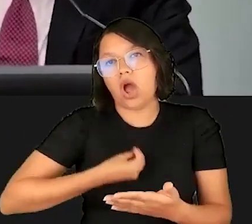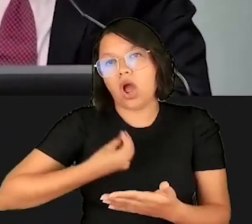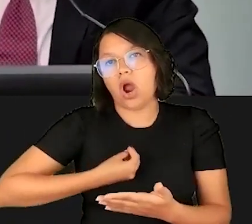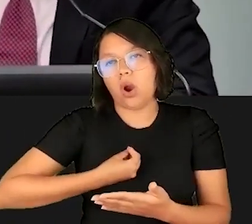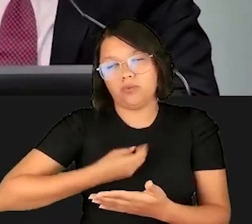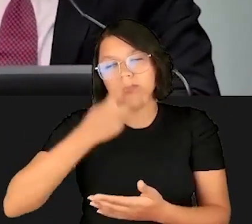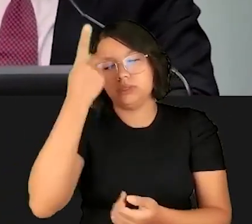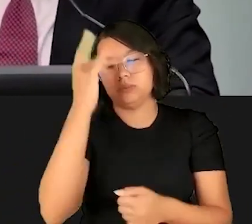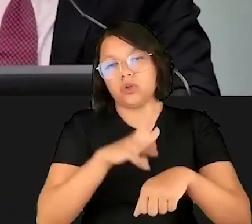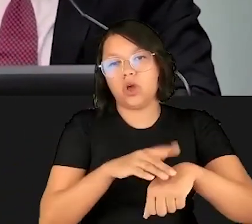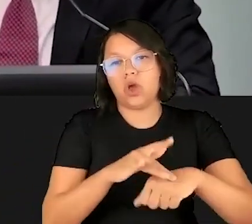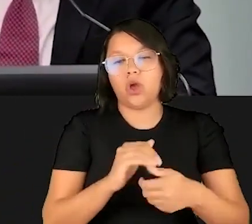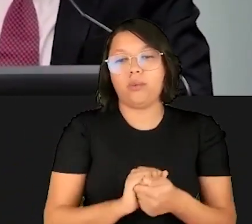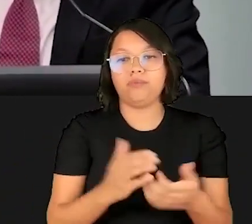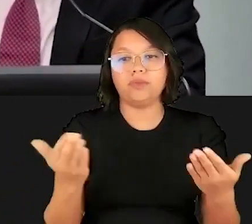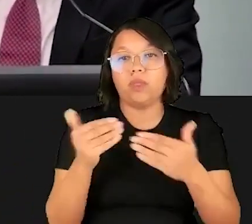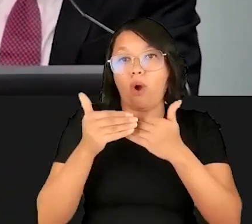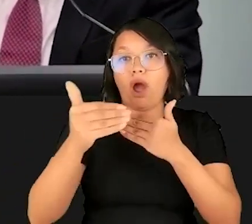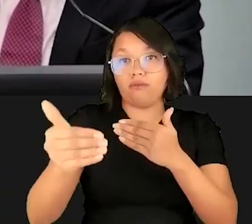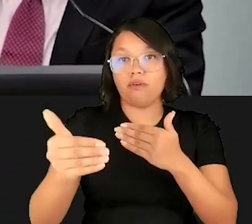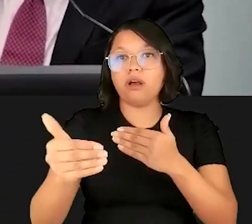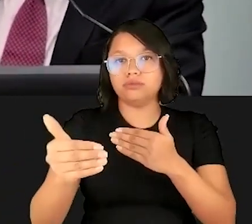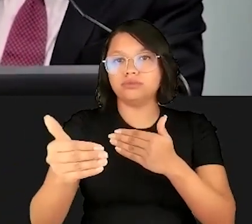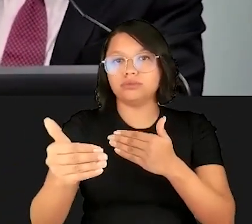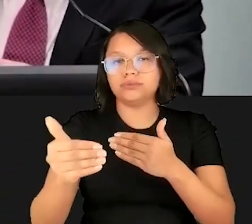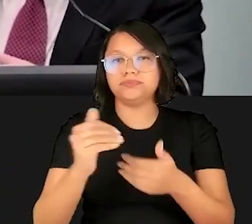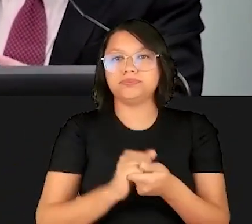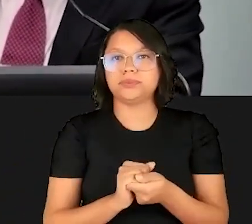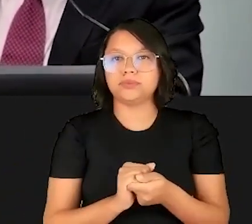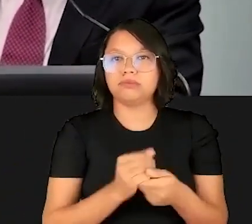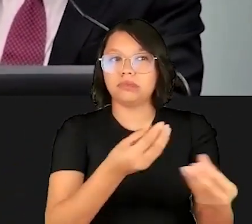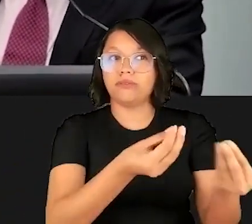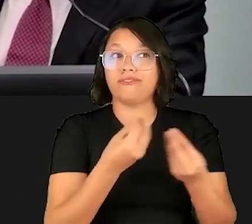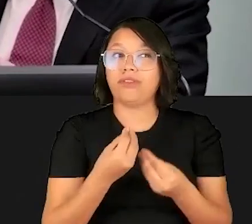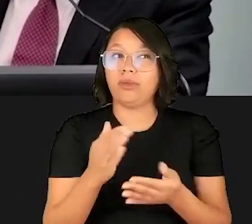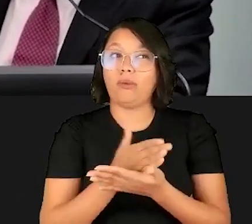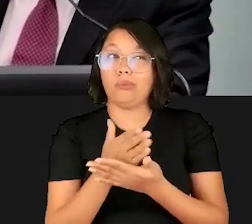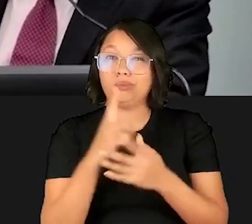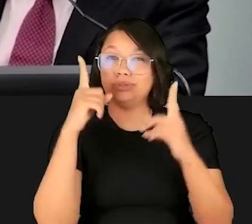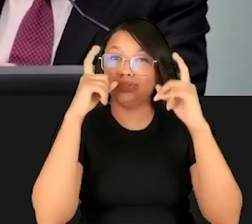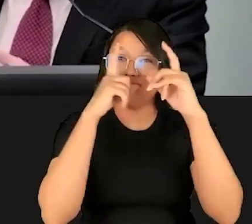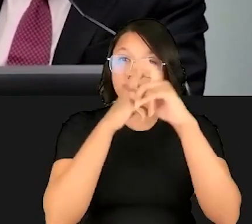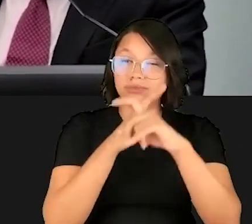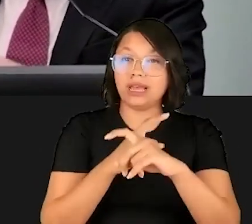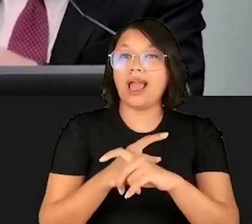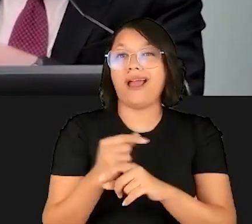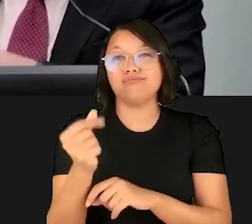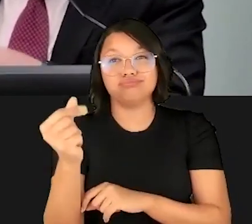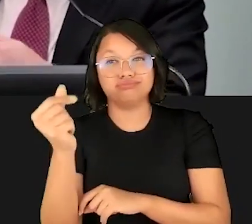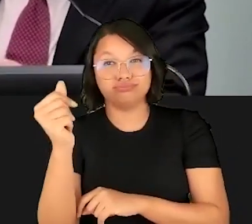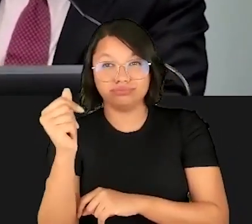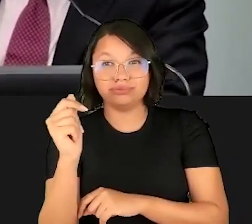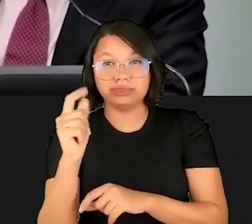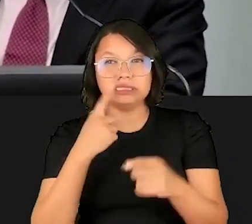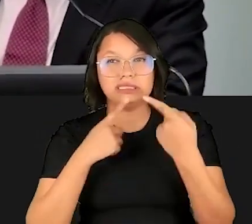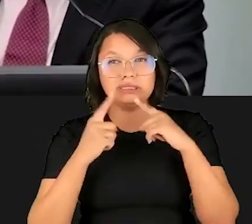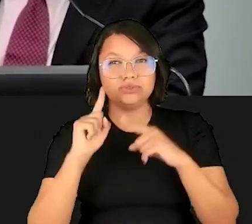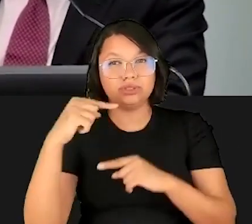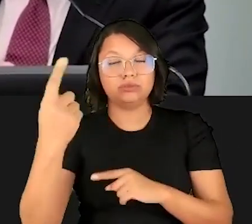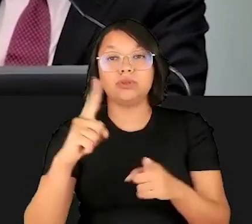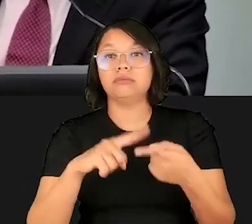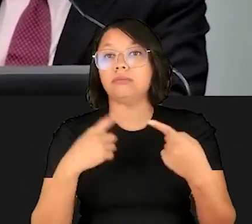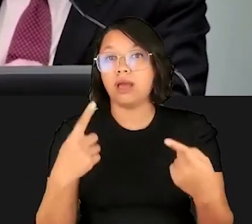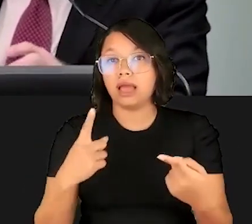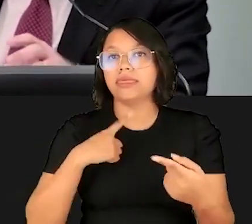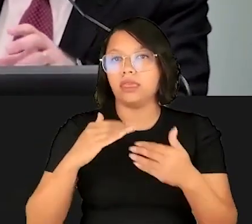avanços. Obviamente, todos esses avanços vêm com uma certa dificuldade de incorporação econômica, eu vou discutir depois, mas, de qualquer maneira,